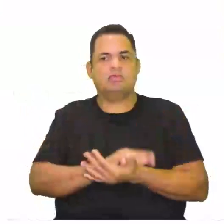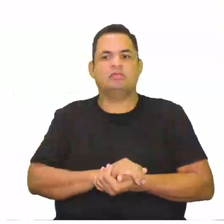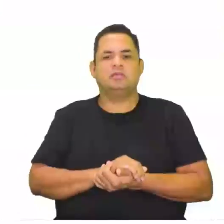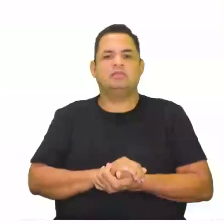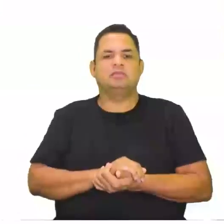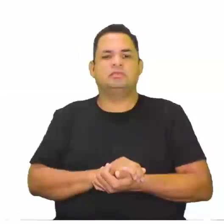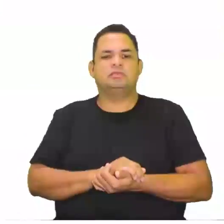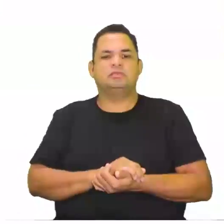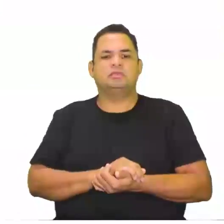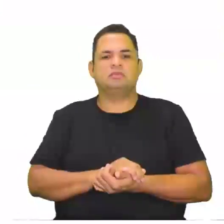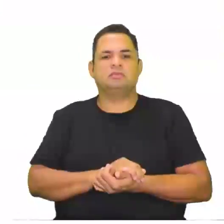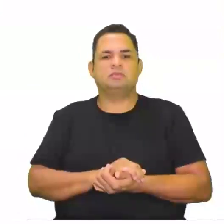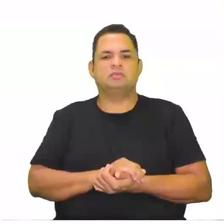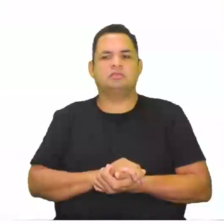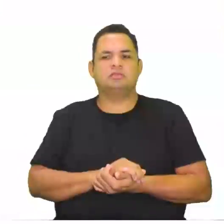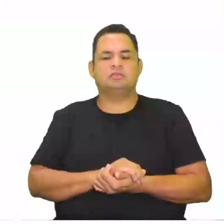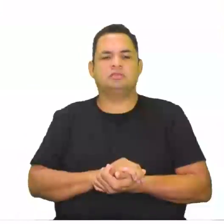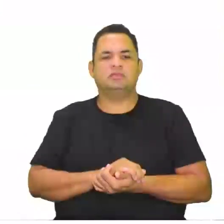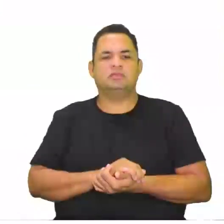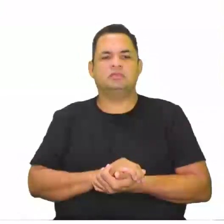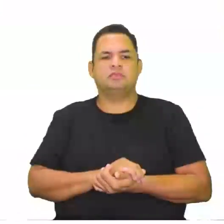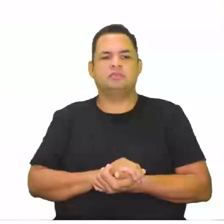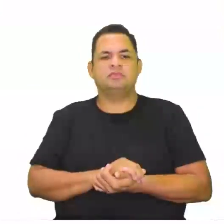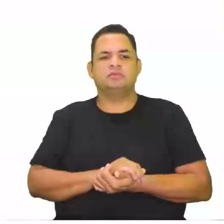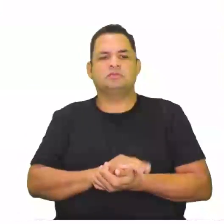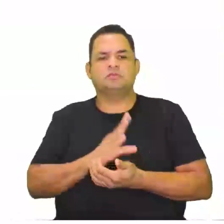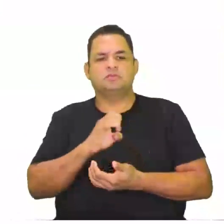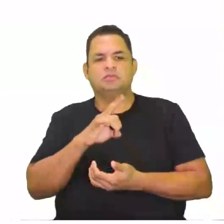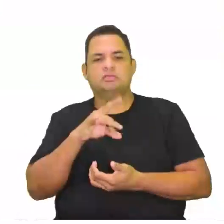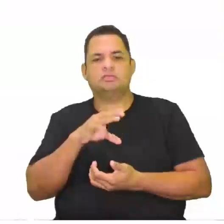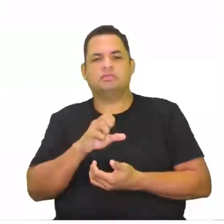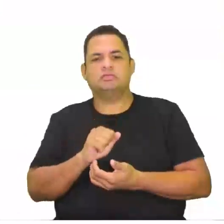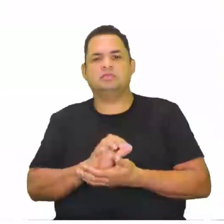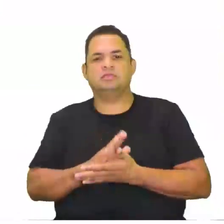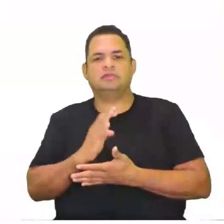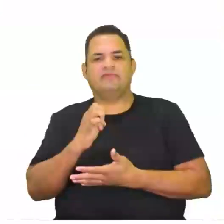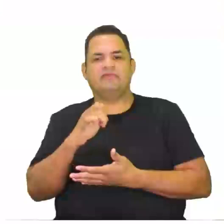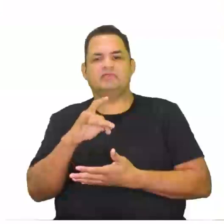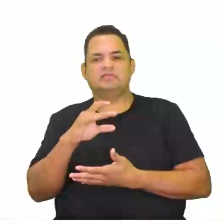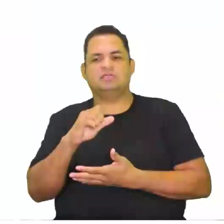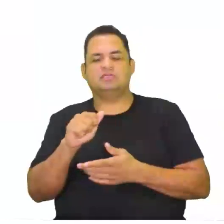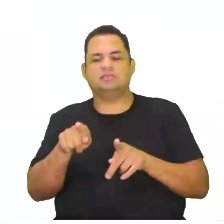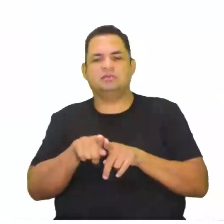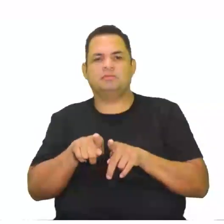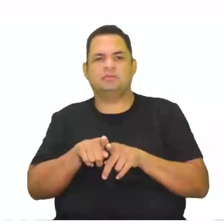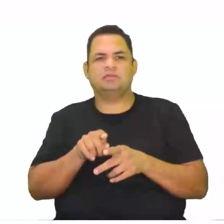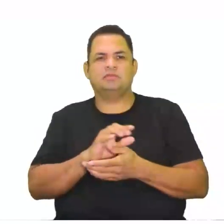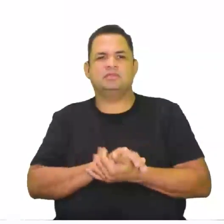de síntese, estou falando de reação, também posso entrar aqui na eficiência.